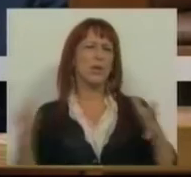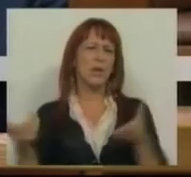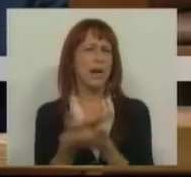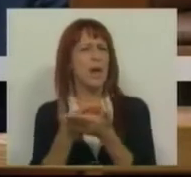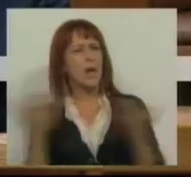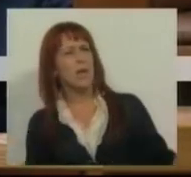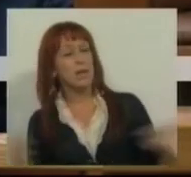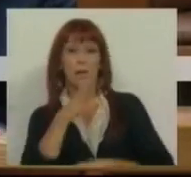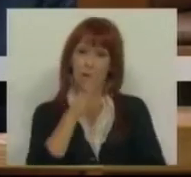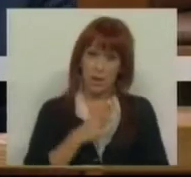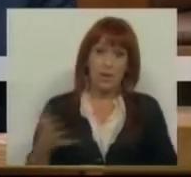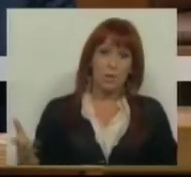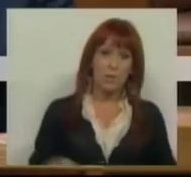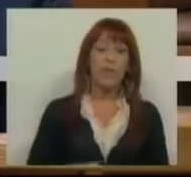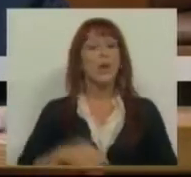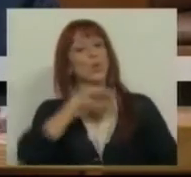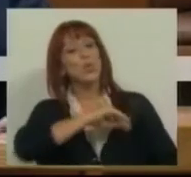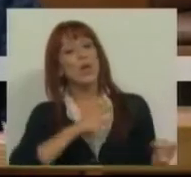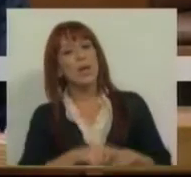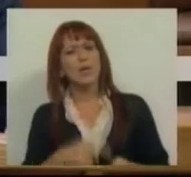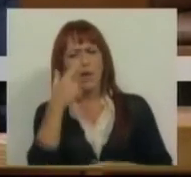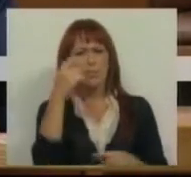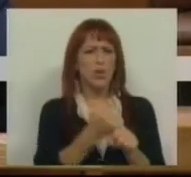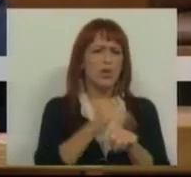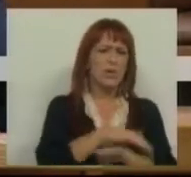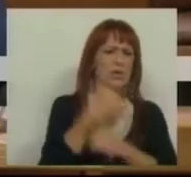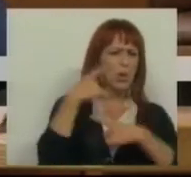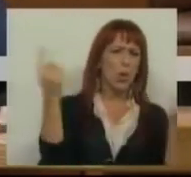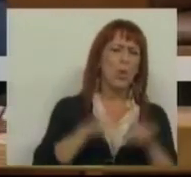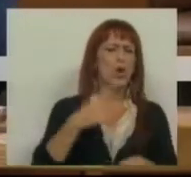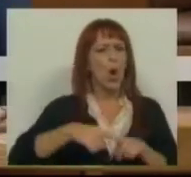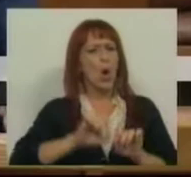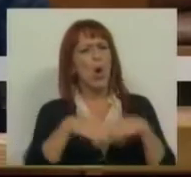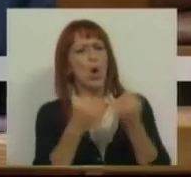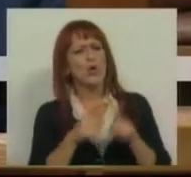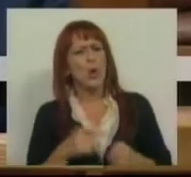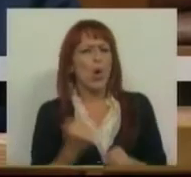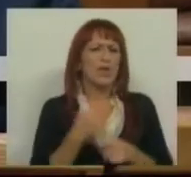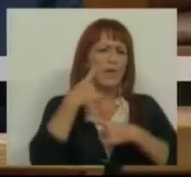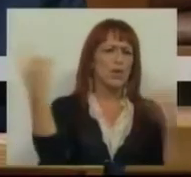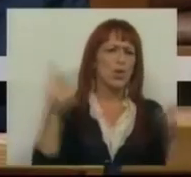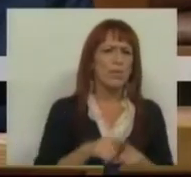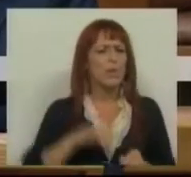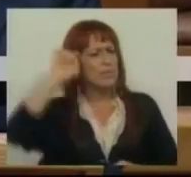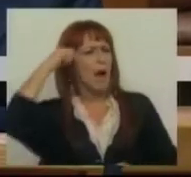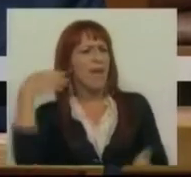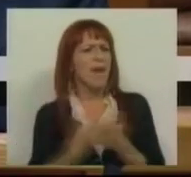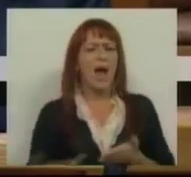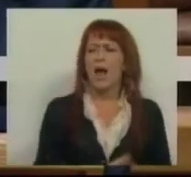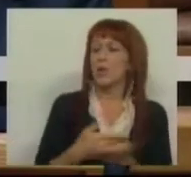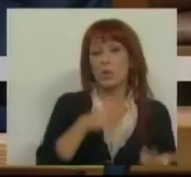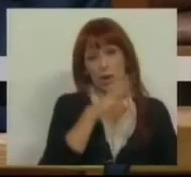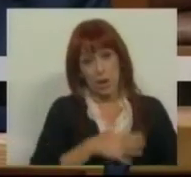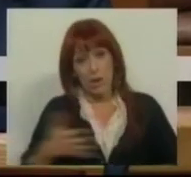da economia, dizem-nos. São os salários dos funcionários públicos ou as prestações sociais ou serviços públicos que arruinaram a